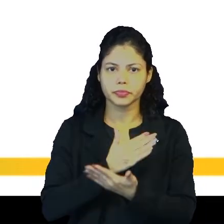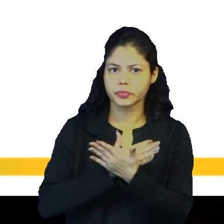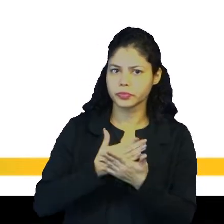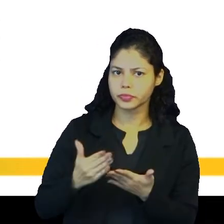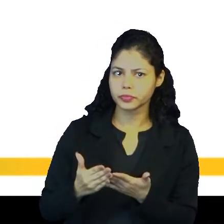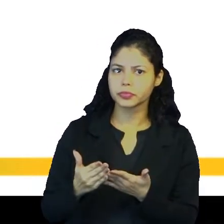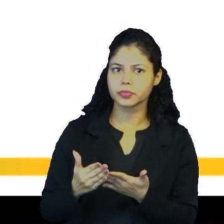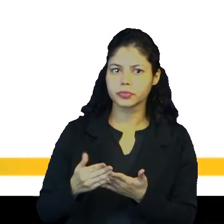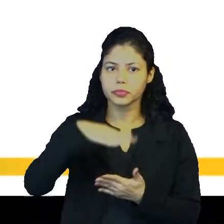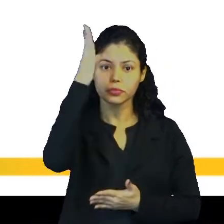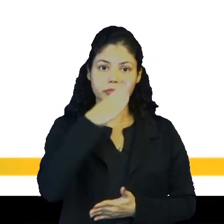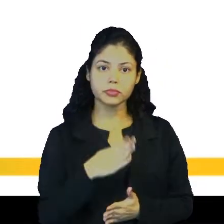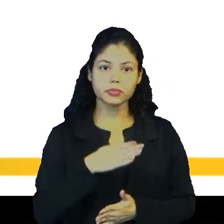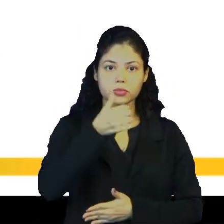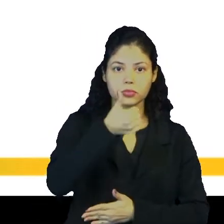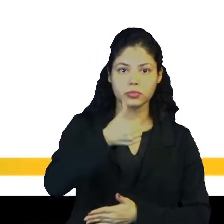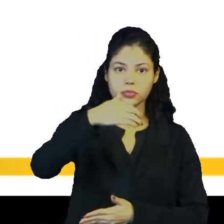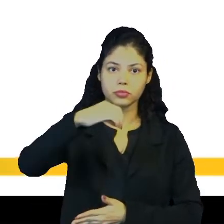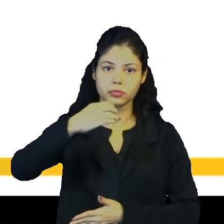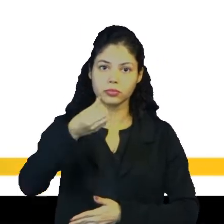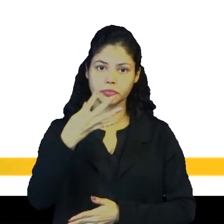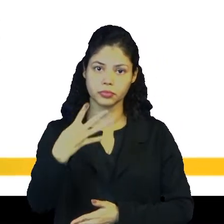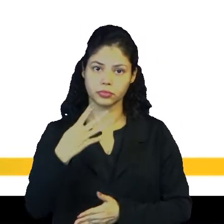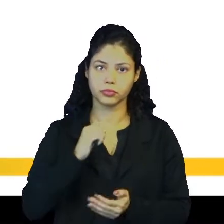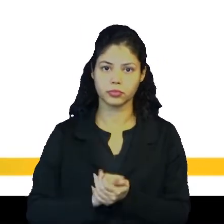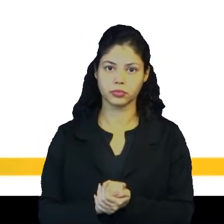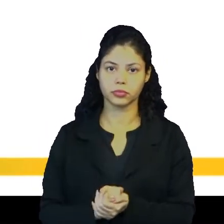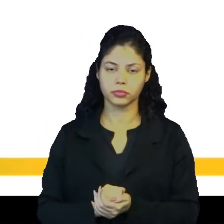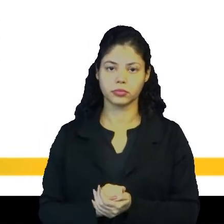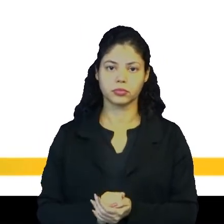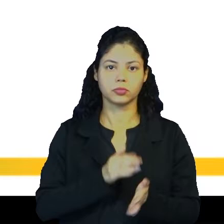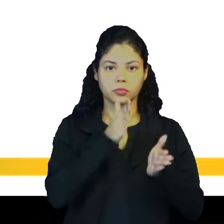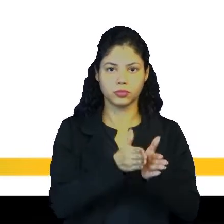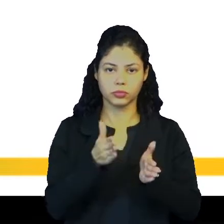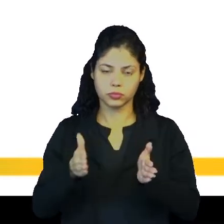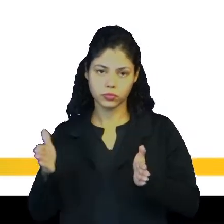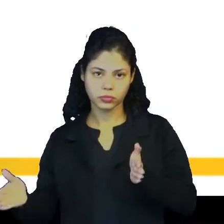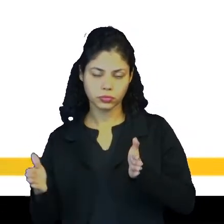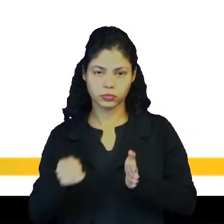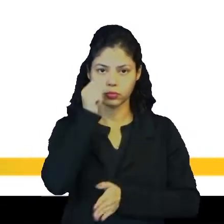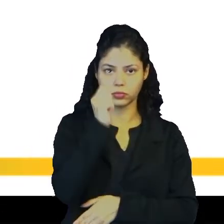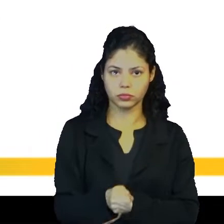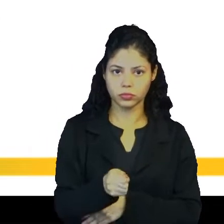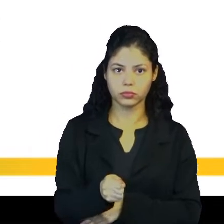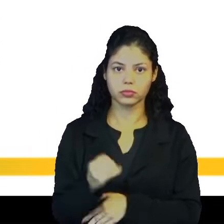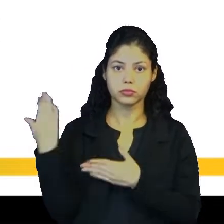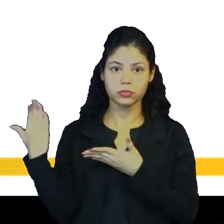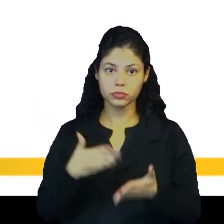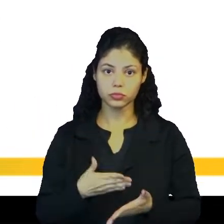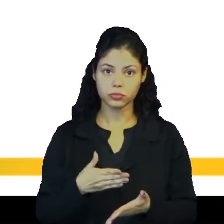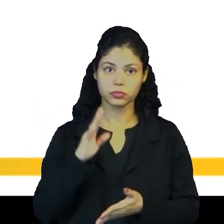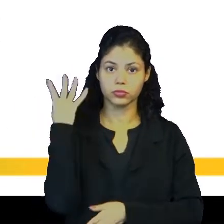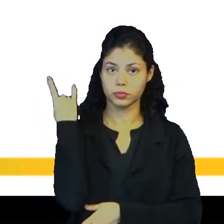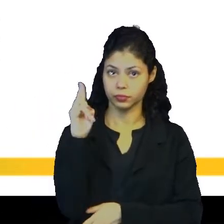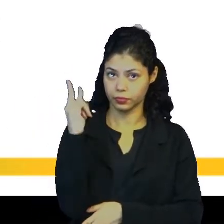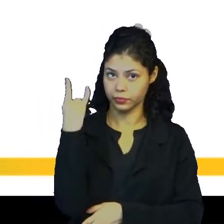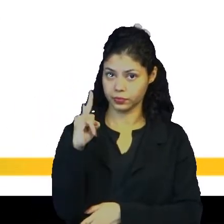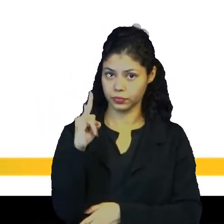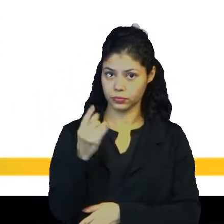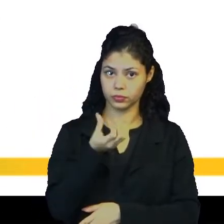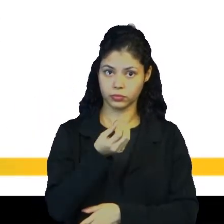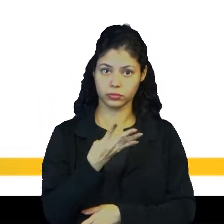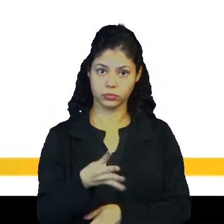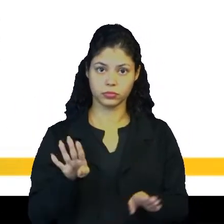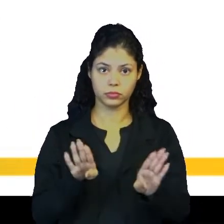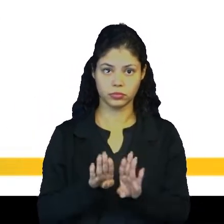Iniciado no Brasil em 64, esse ciclo de ditaduras militares disseminou-se pela região, chegando à Bolívia em